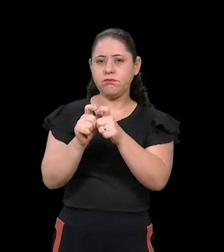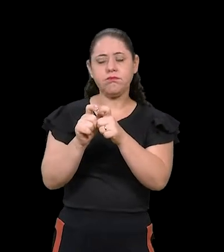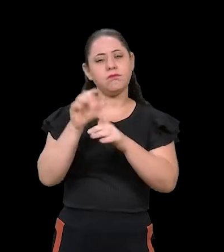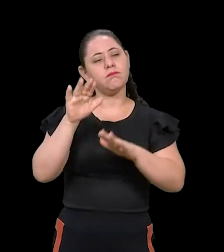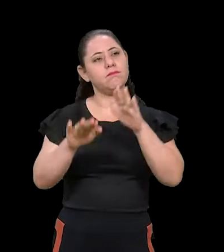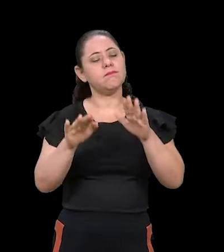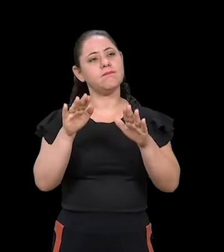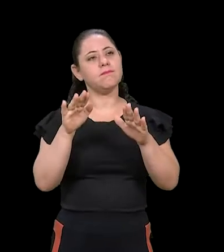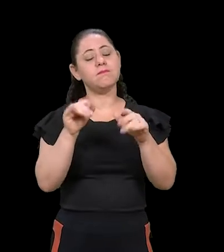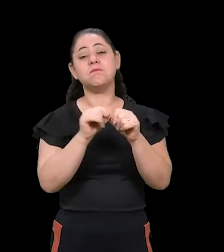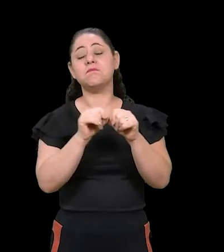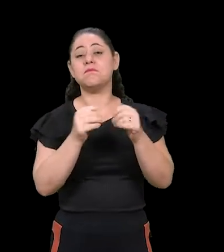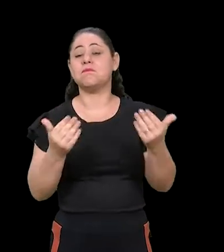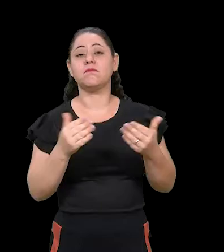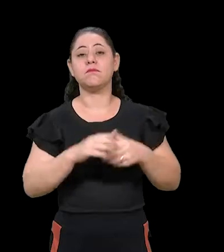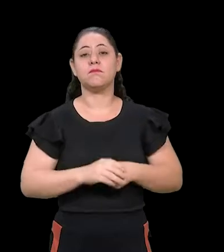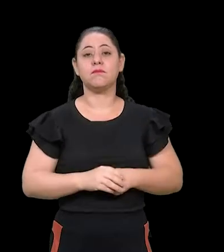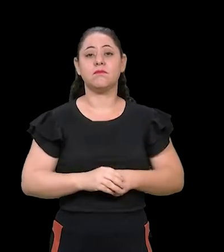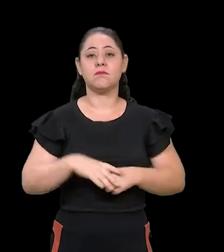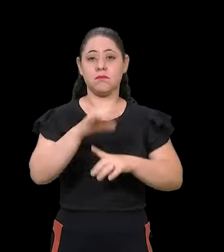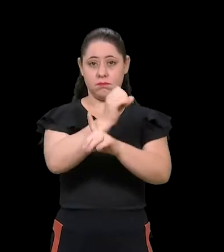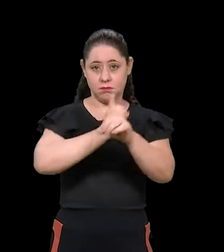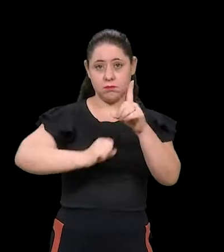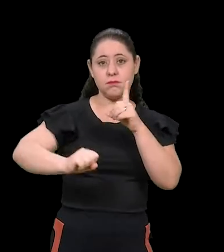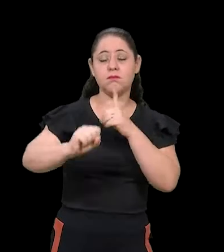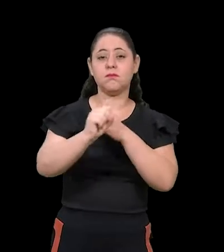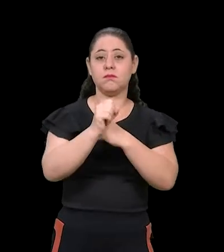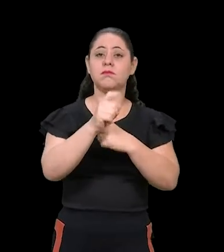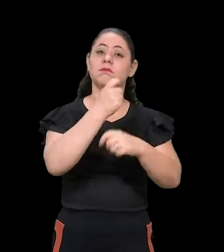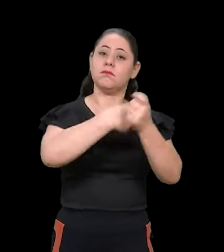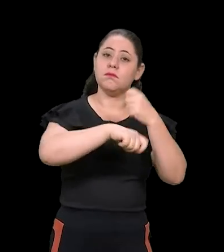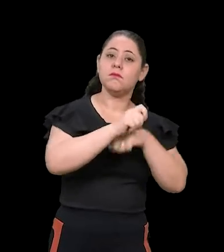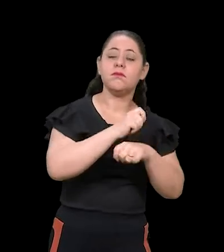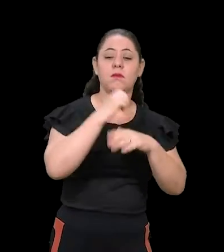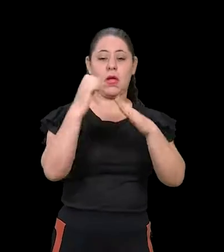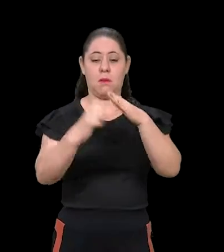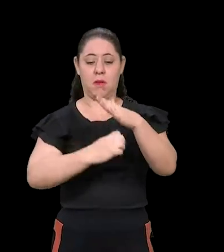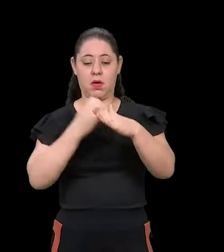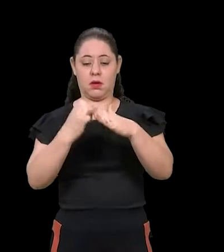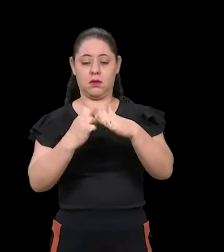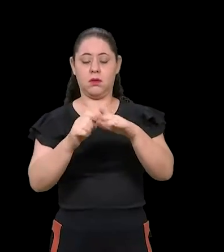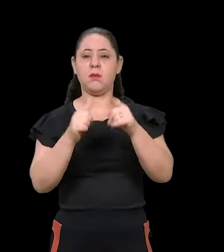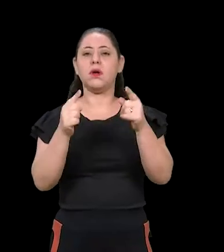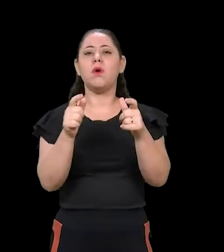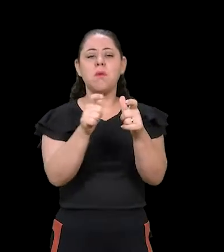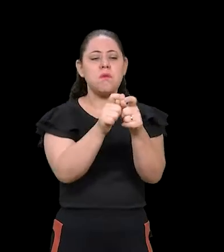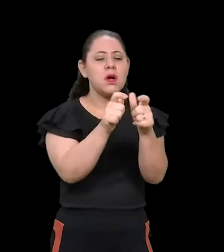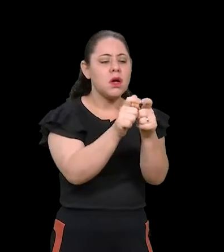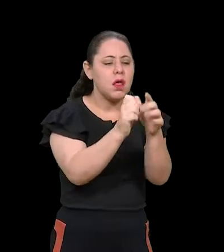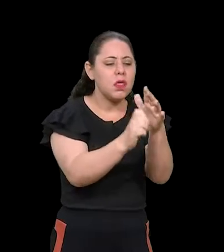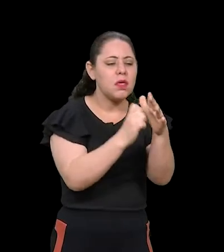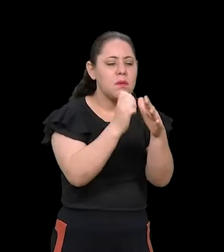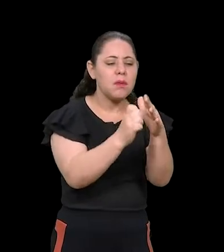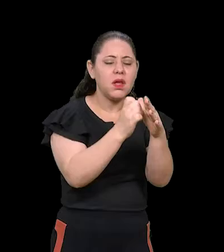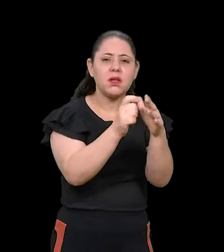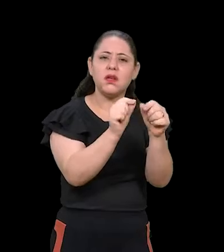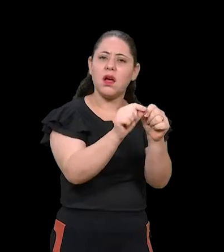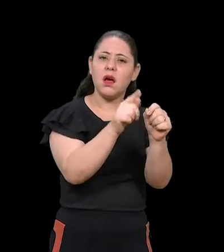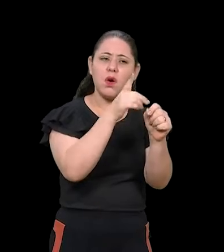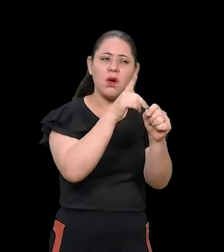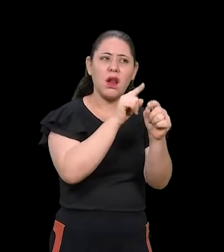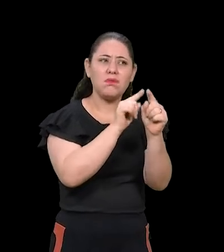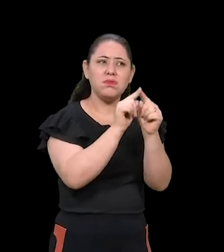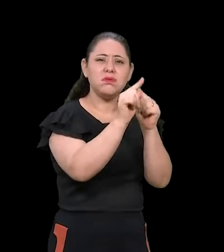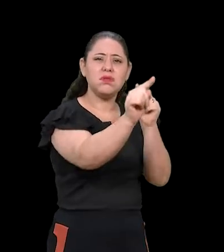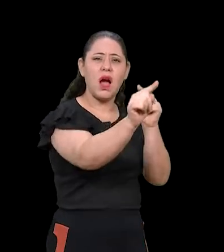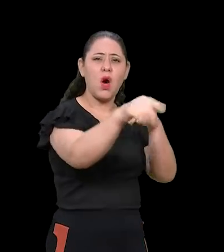né, quanto que uma pessoa, a gente às vezes, a sociedade olha um grande negócio, uma grande empresa, mas e esse pequeno? Quem olha para